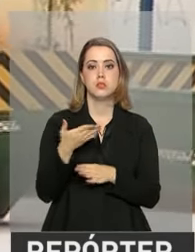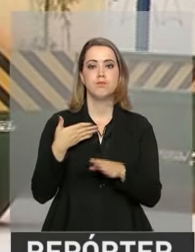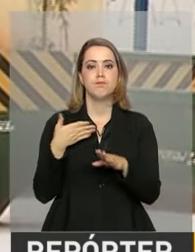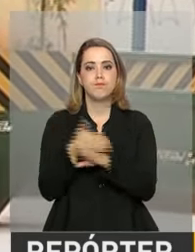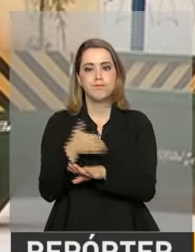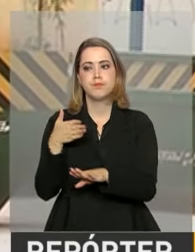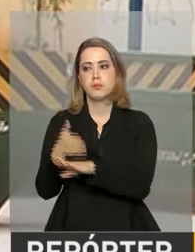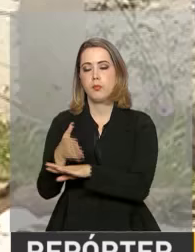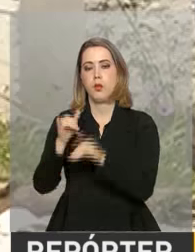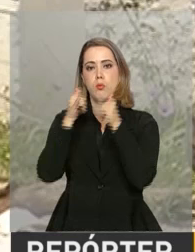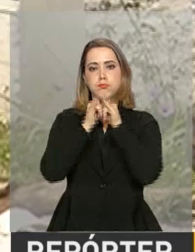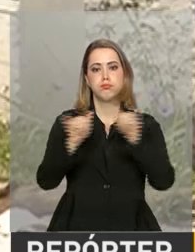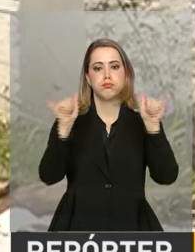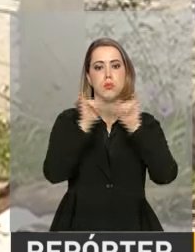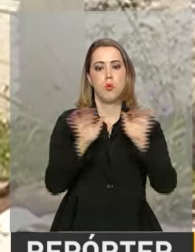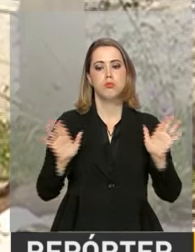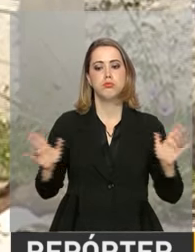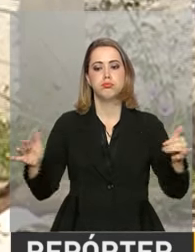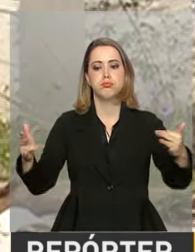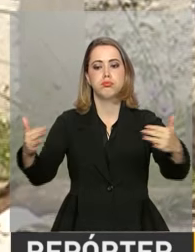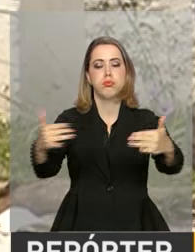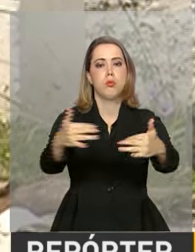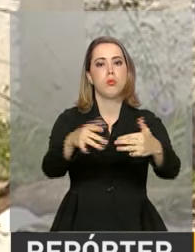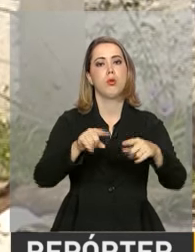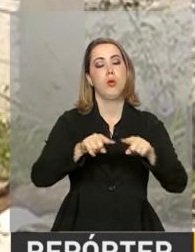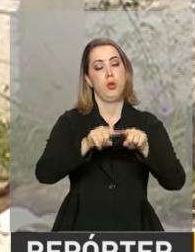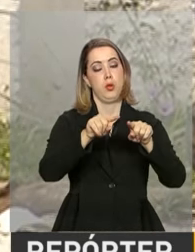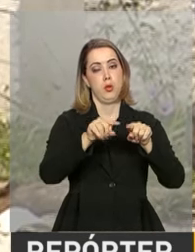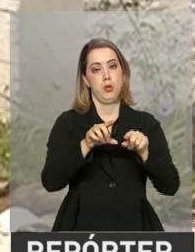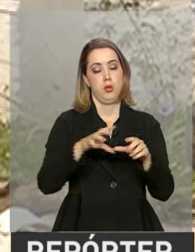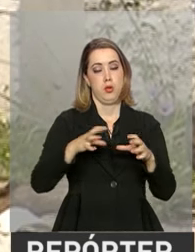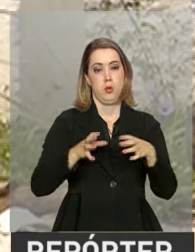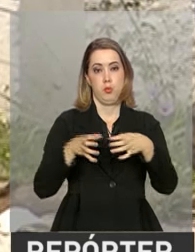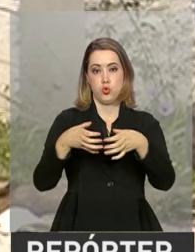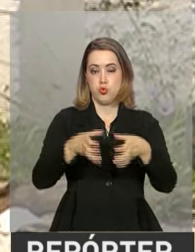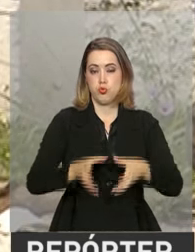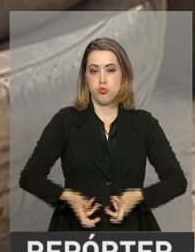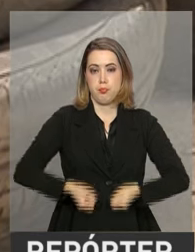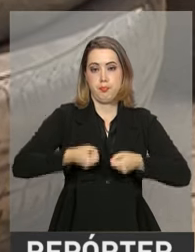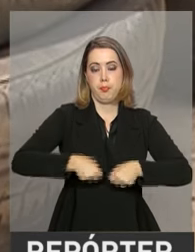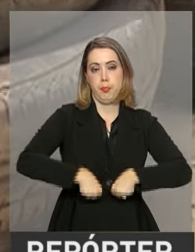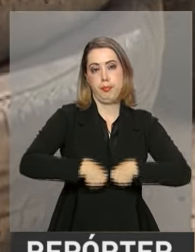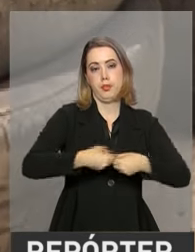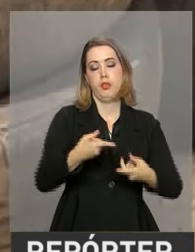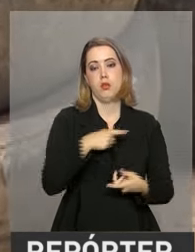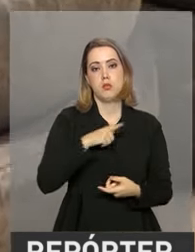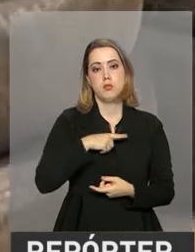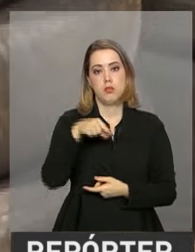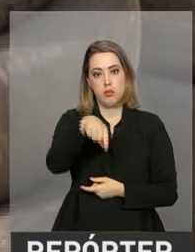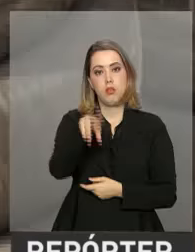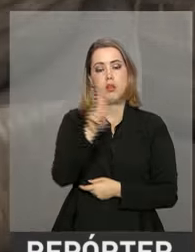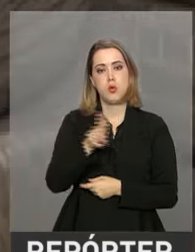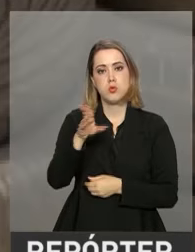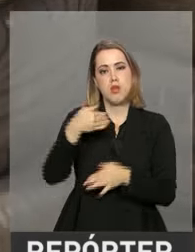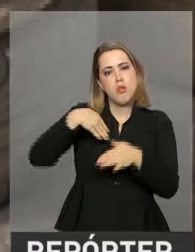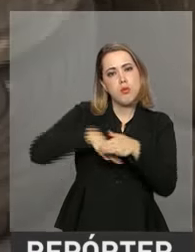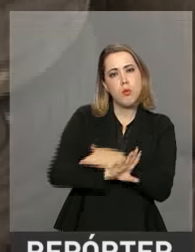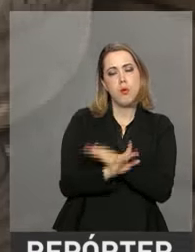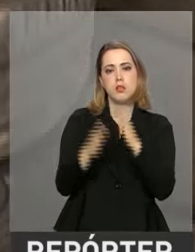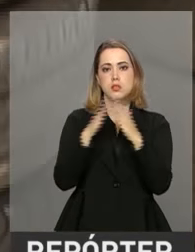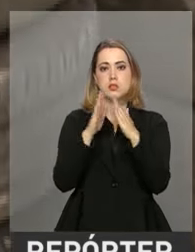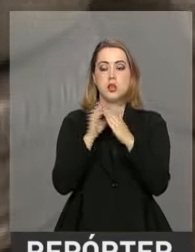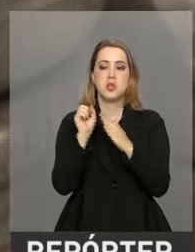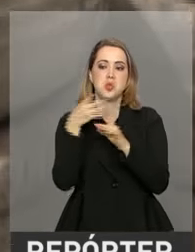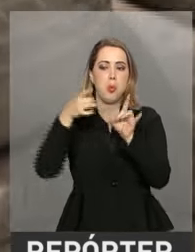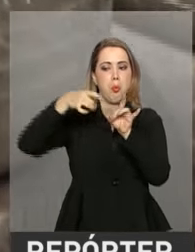campanha Nacional de recolhimento de pneus para combater focos do aeds egipt quem tem pneu usado guardado em casa